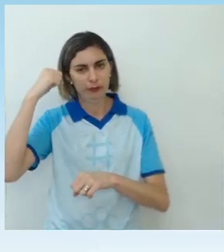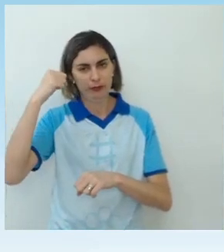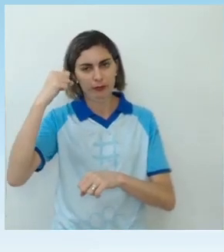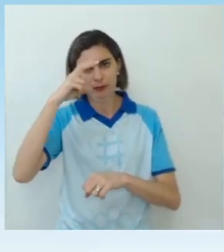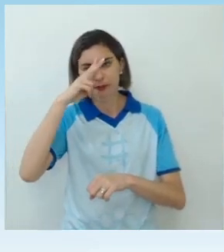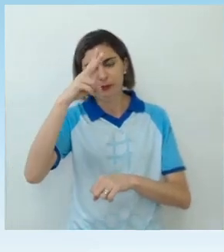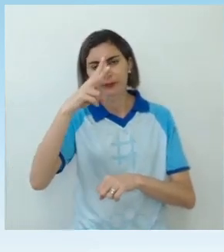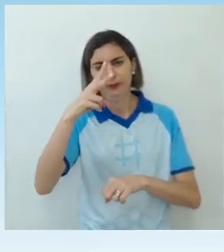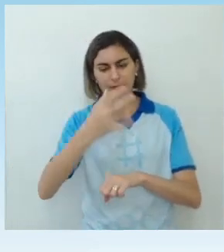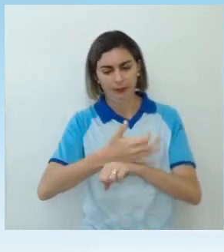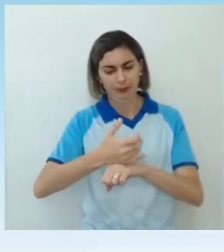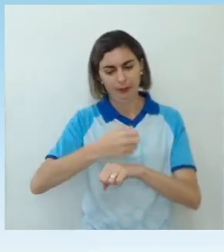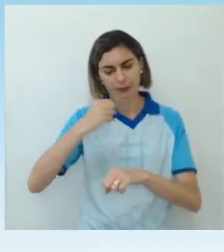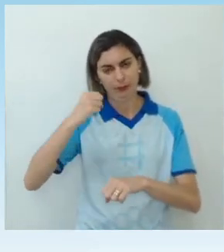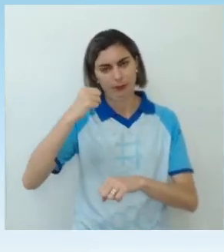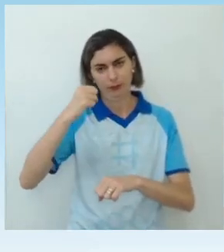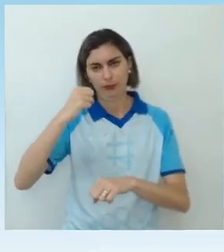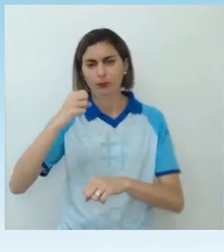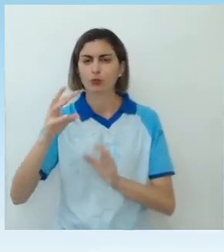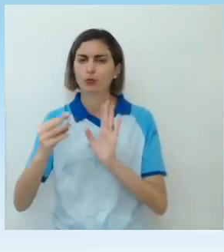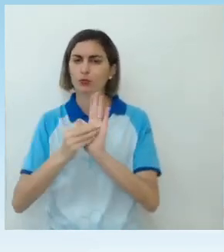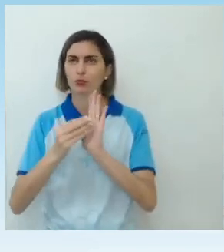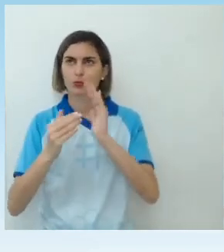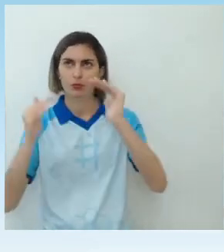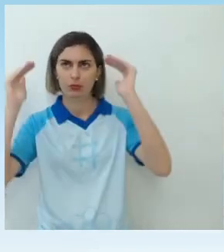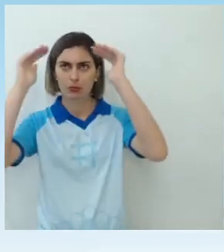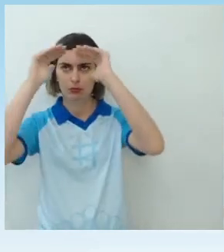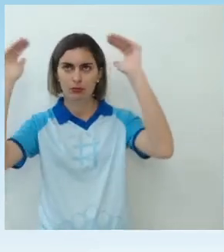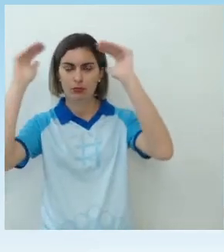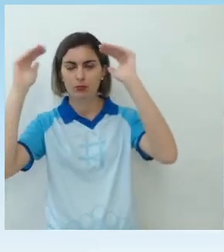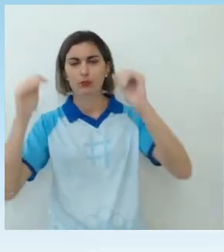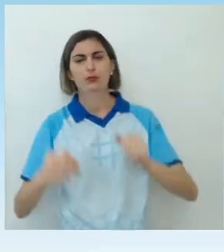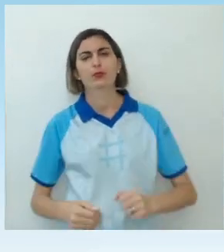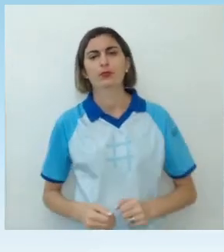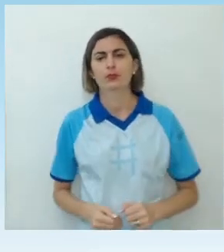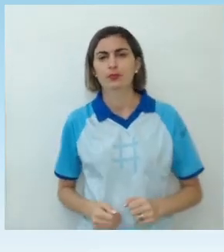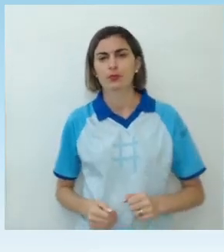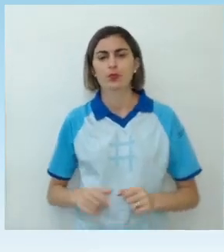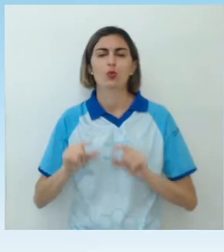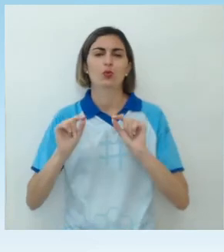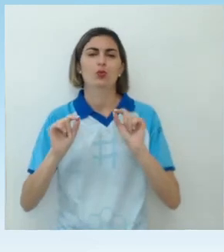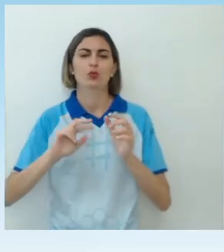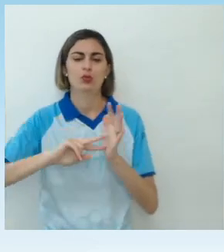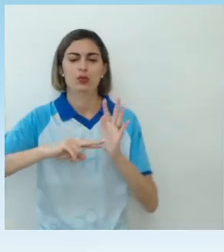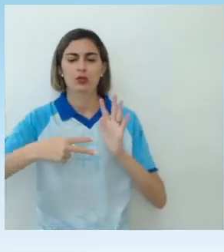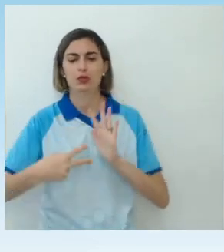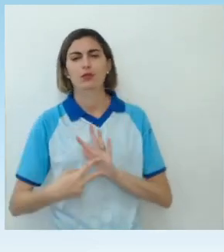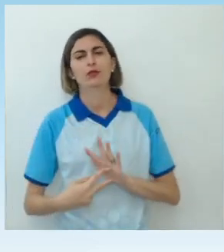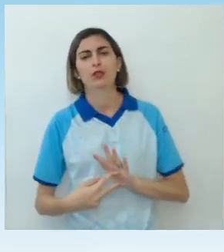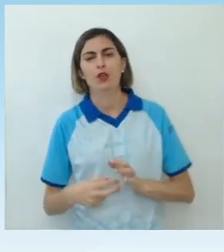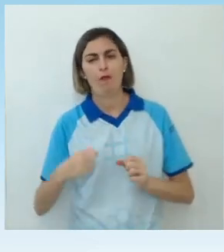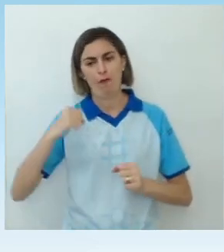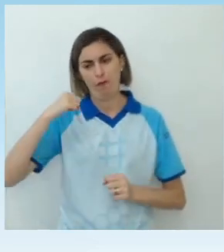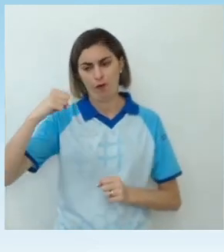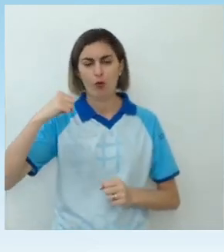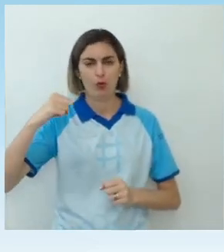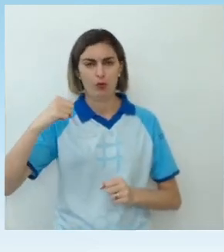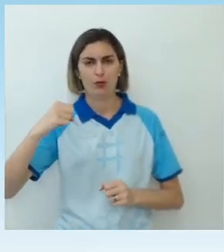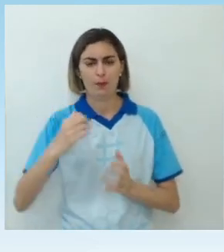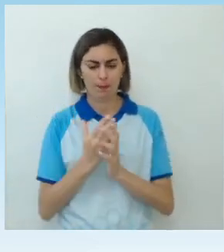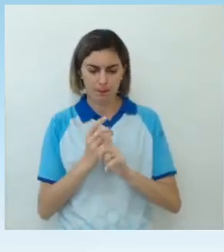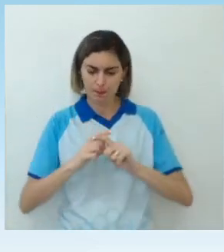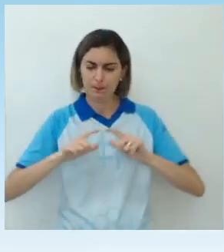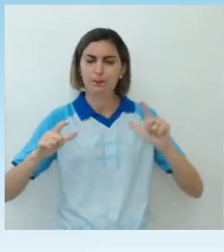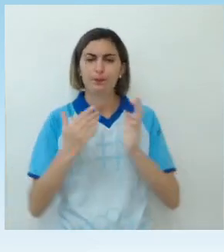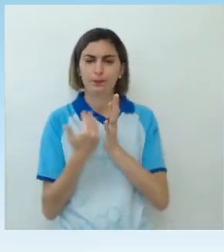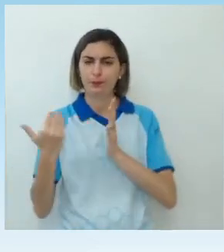pensa aí, ó, ácido forte, a gente coloca ele lá em cima. O que significa dizer que ele é forte? Que a maior